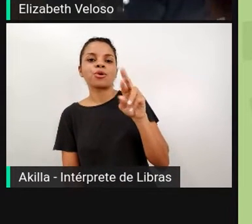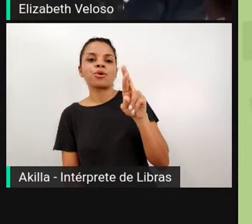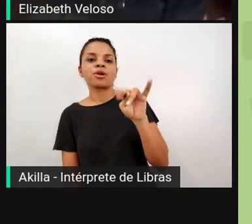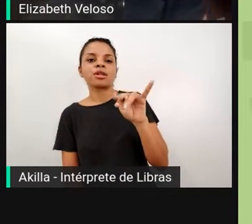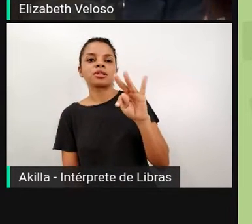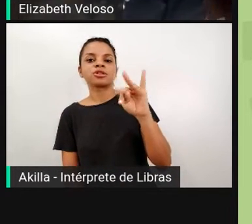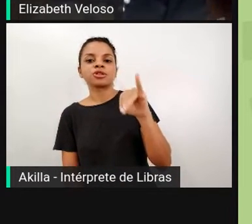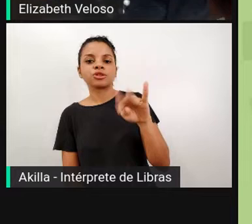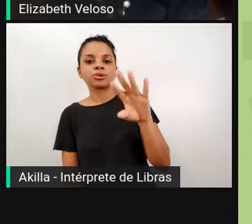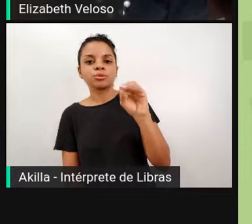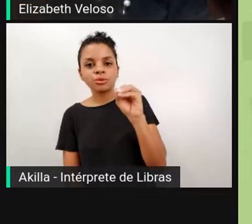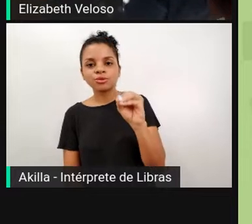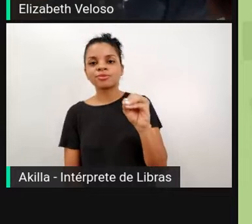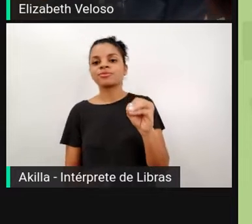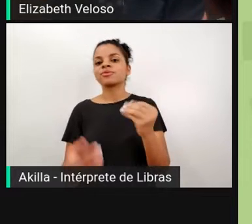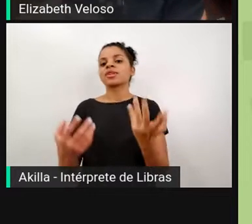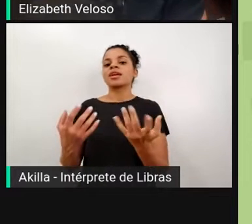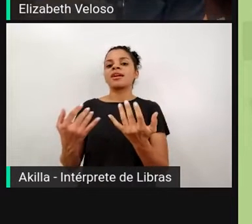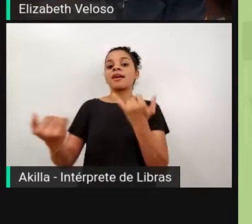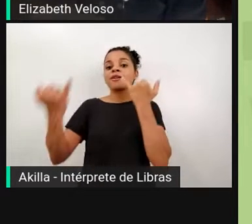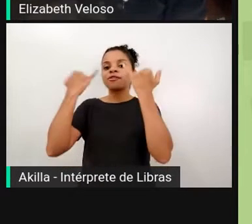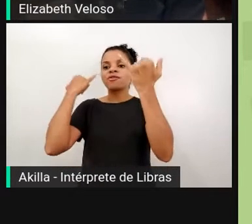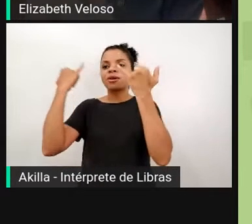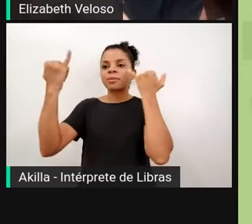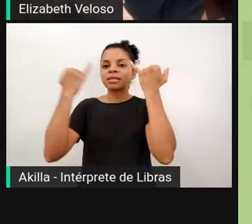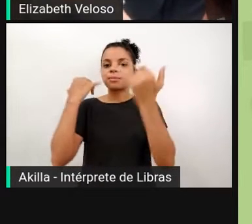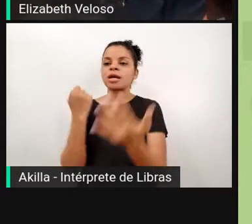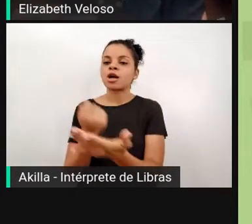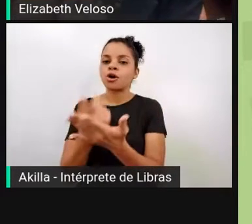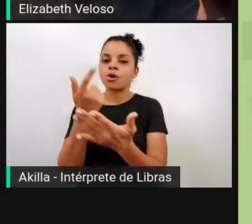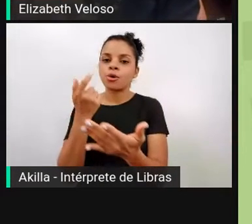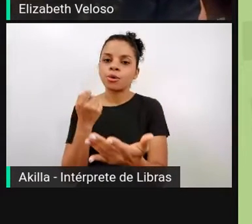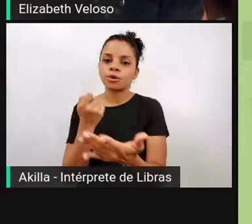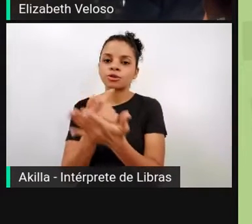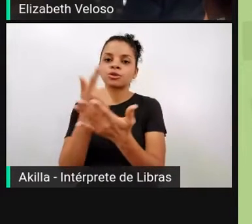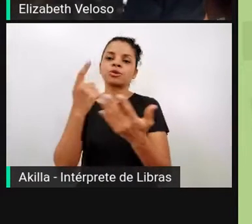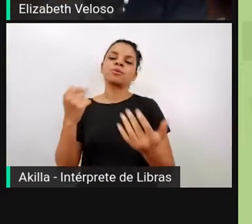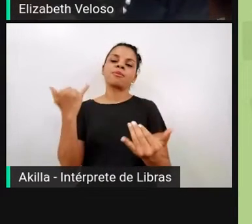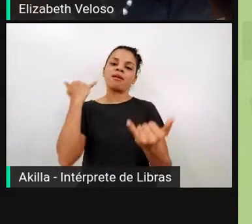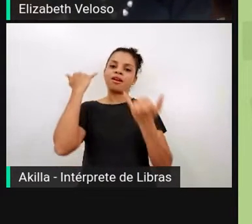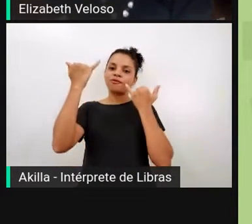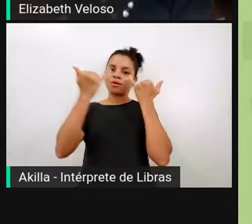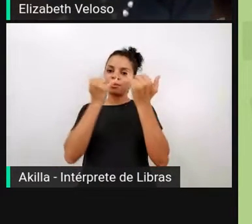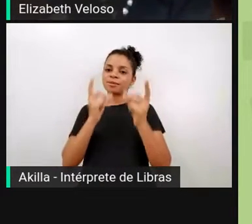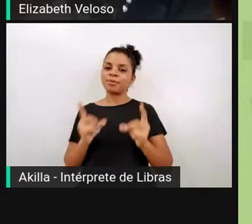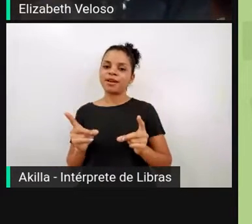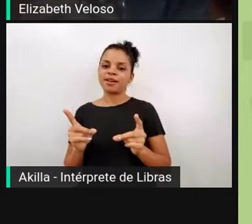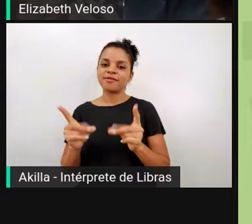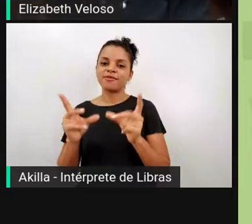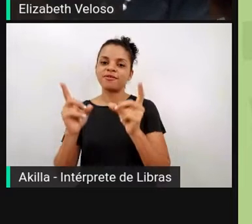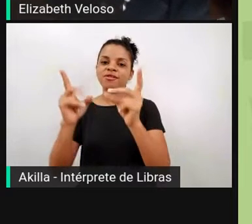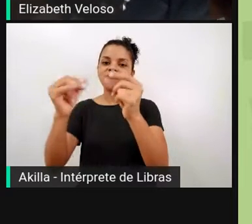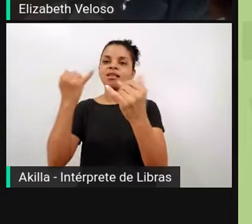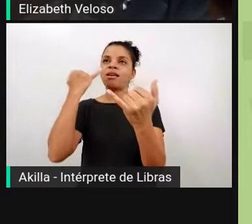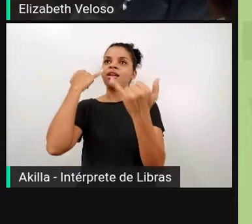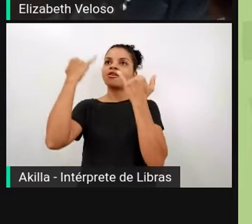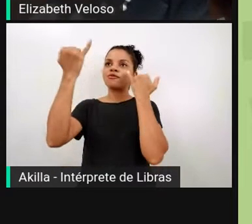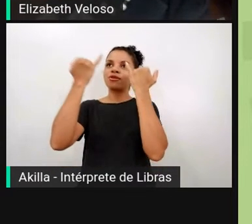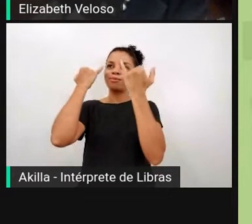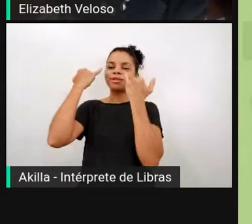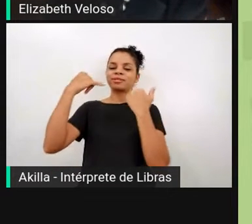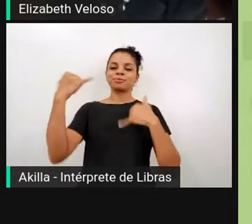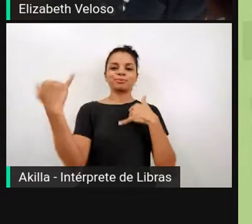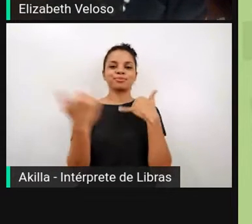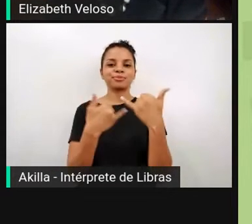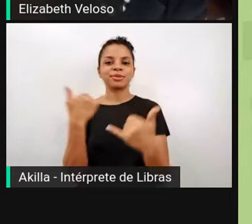consumo, informação comercial, informação para o entretenimento, como colocou a nossa colega, enfim, e